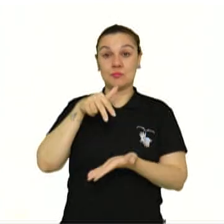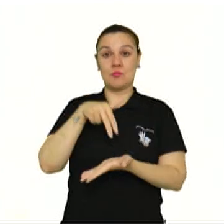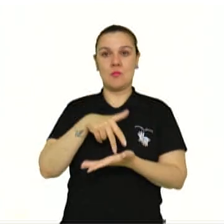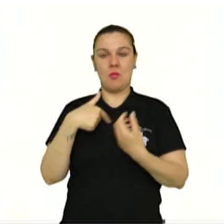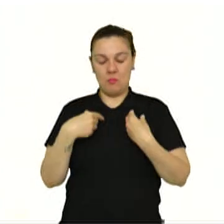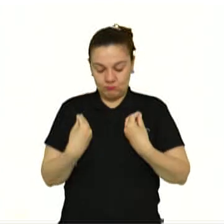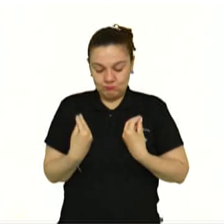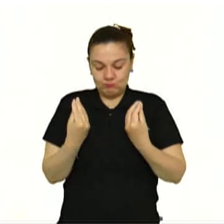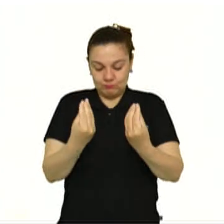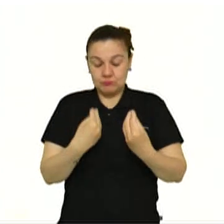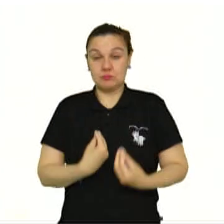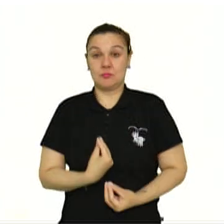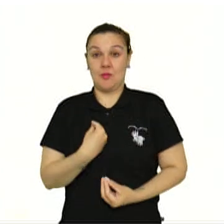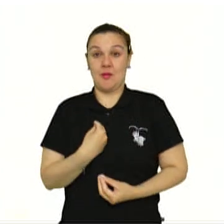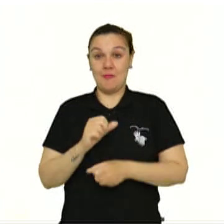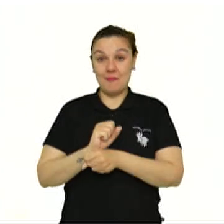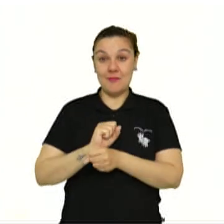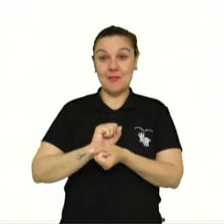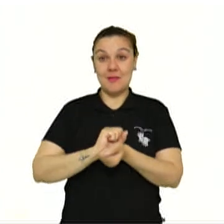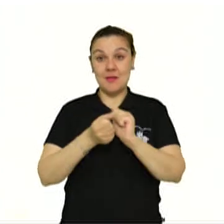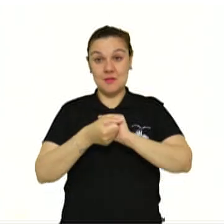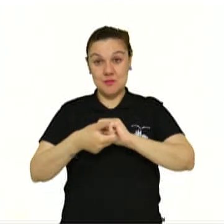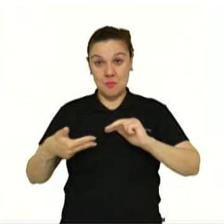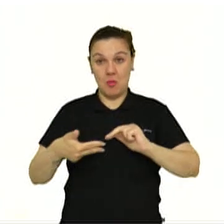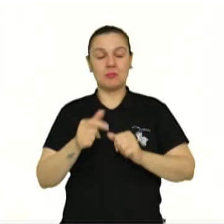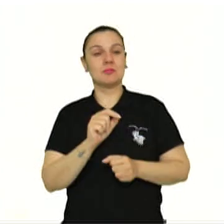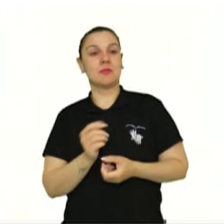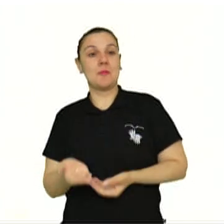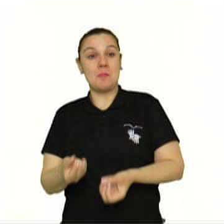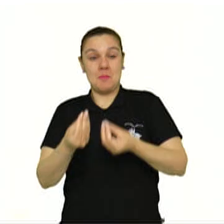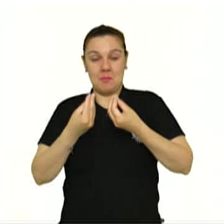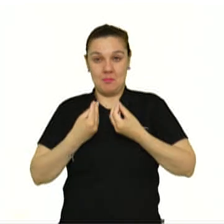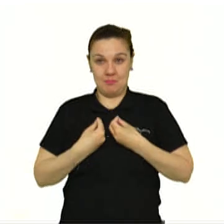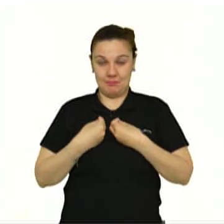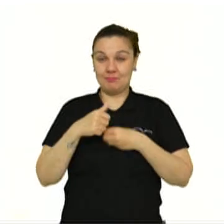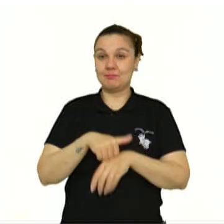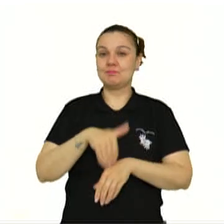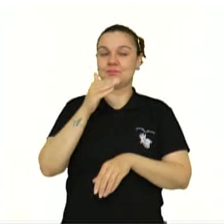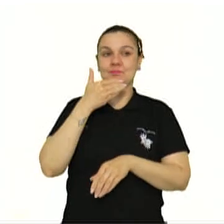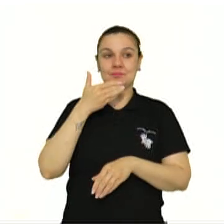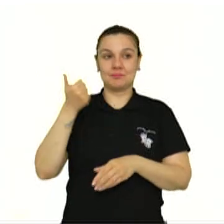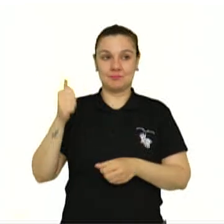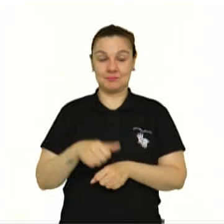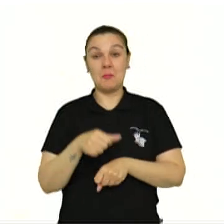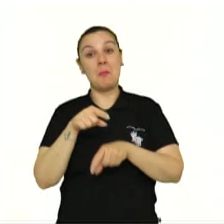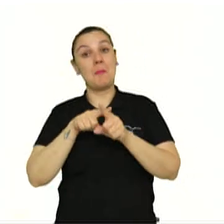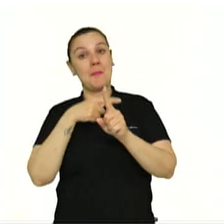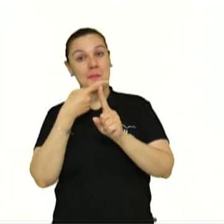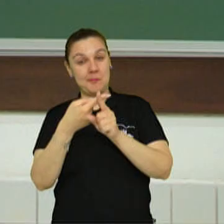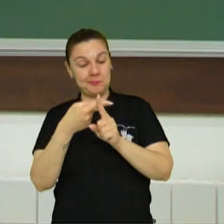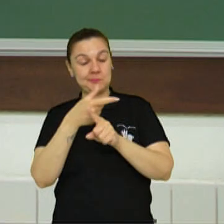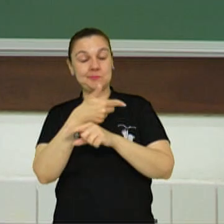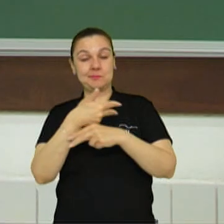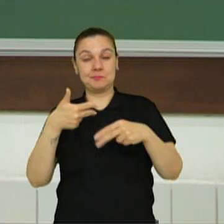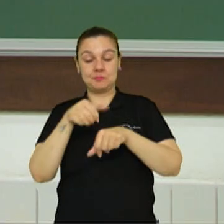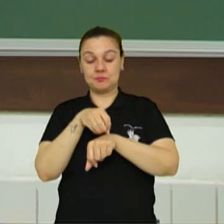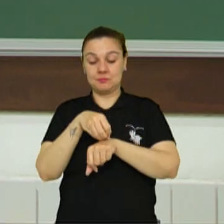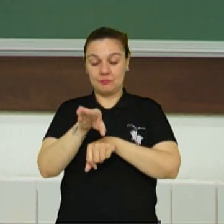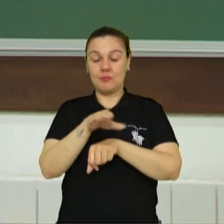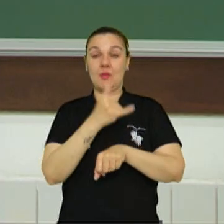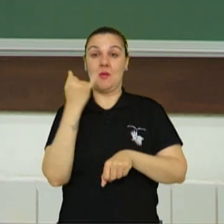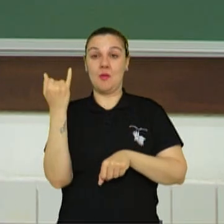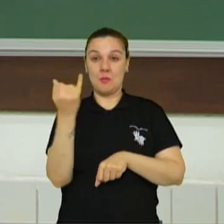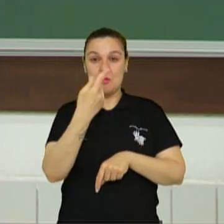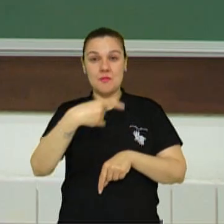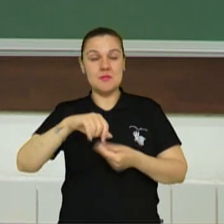para o esporte de corpo e alma, fiz tudo o que podia e ele me devolveu ainda mais. Então fica aqui, mais uma vez, a importância de se praticar